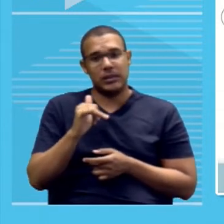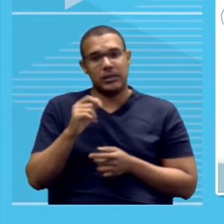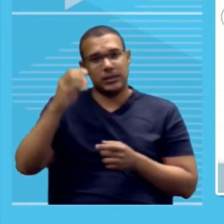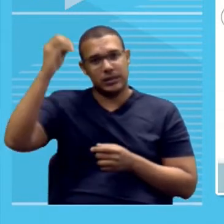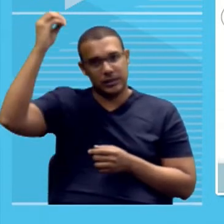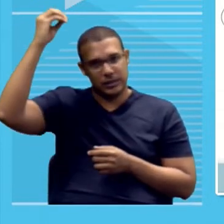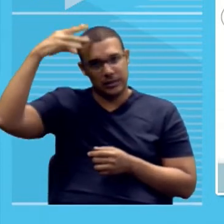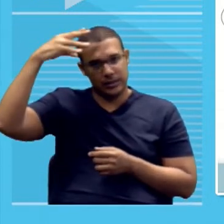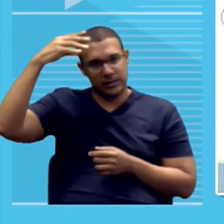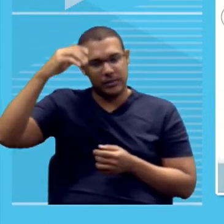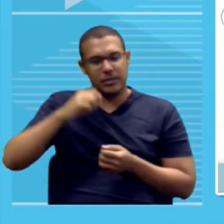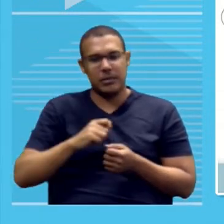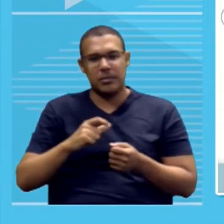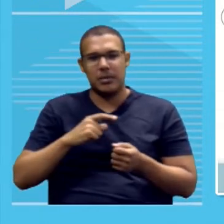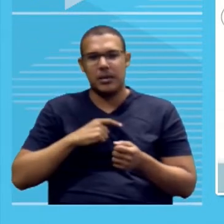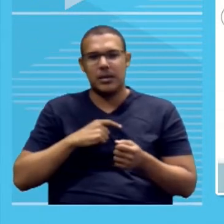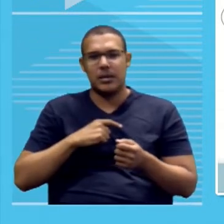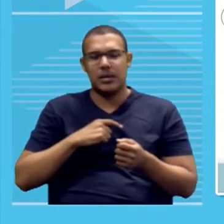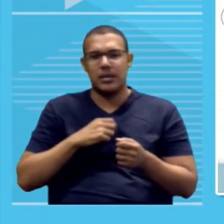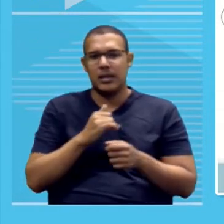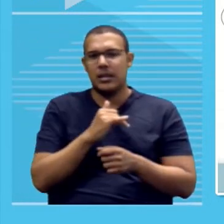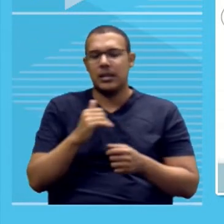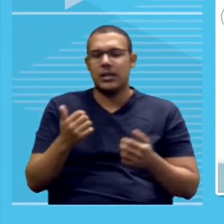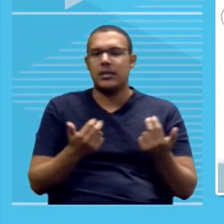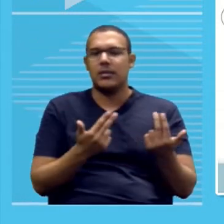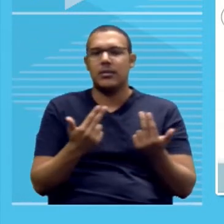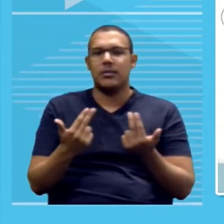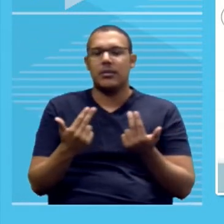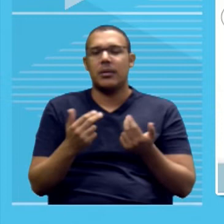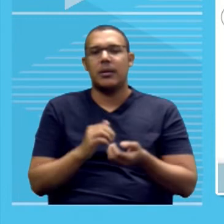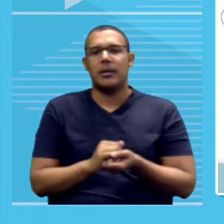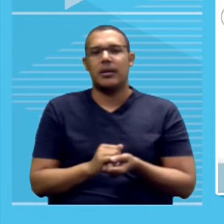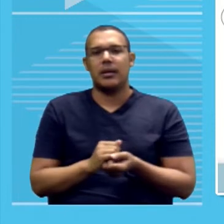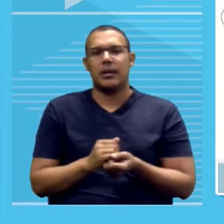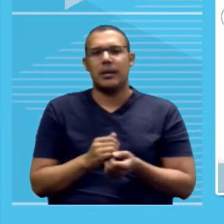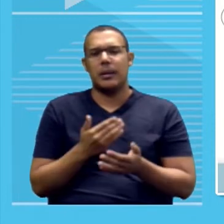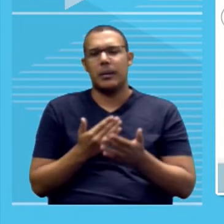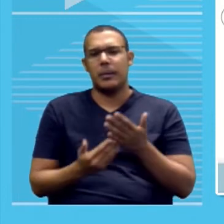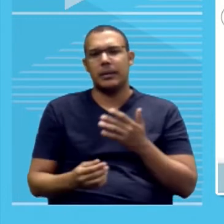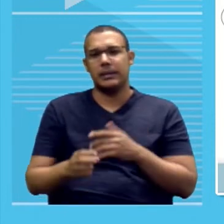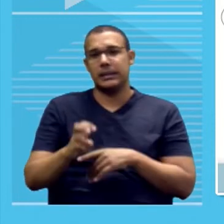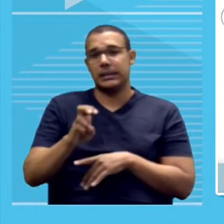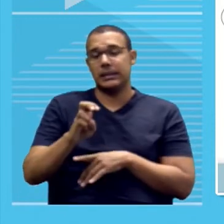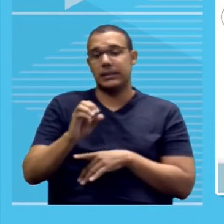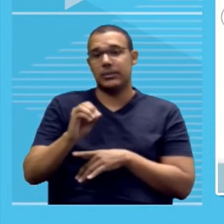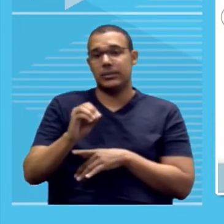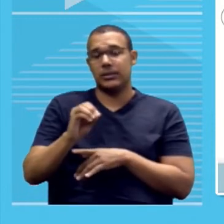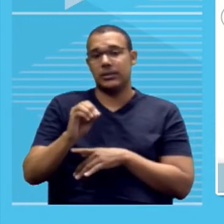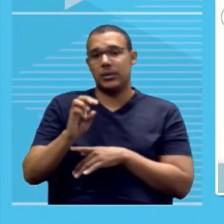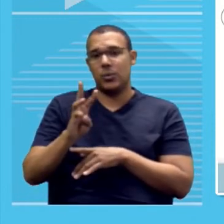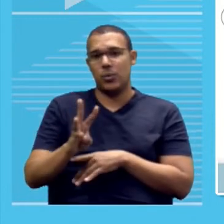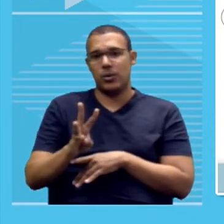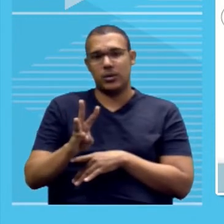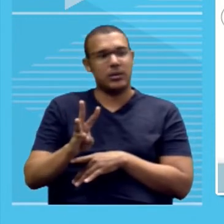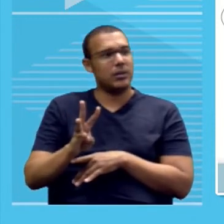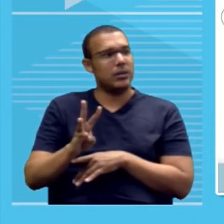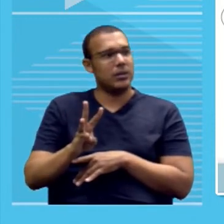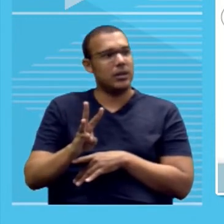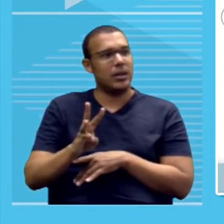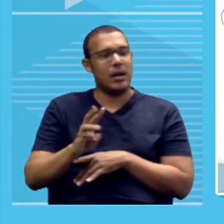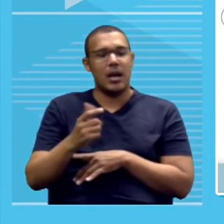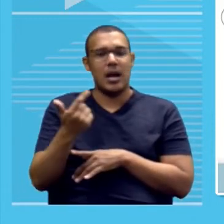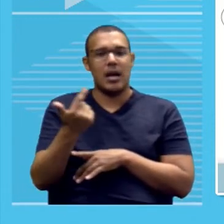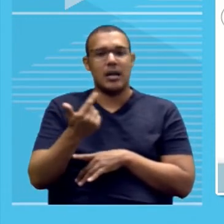Para produzir uma mesma quantidade de energia, a lâmpada comum gasta 50 watts. A lâmpada fluorescente